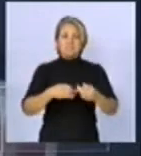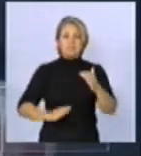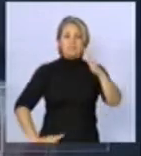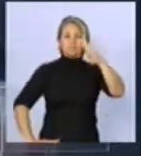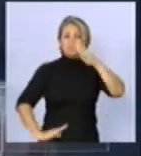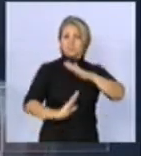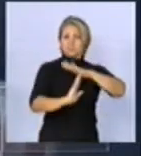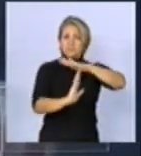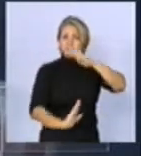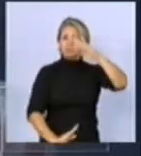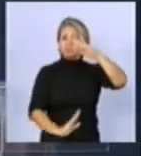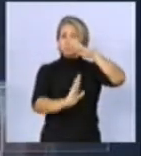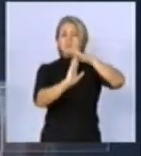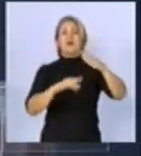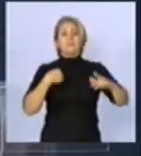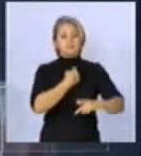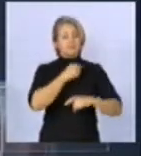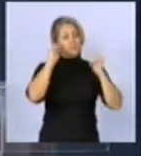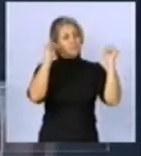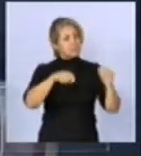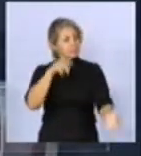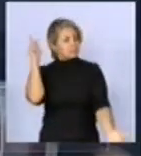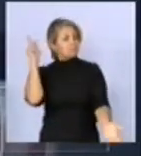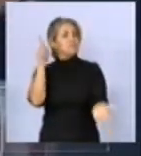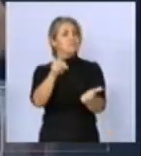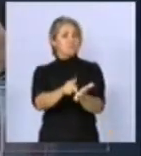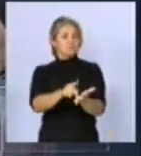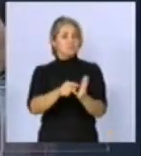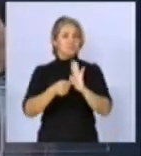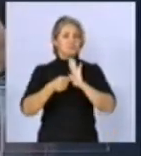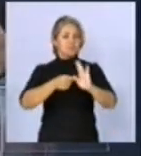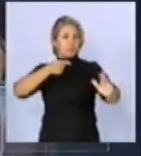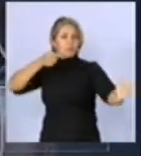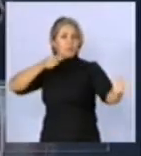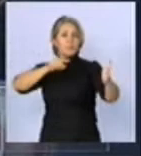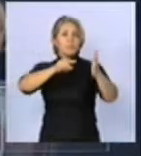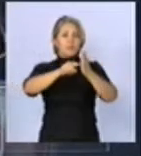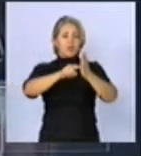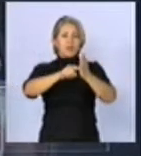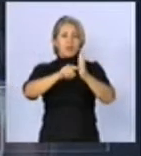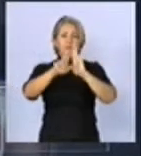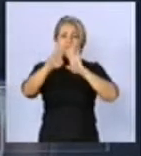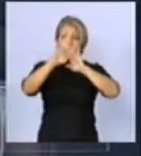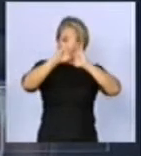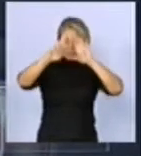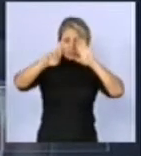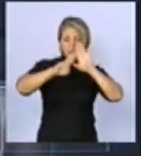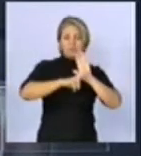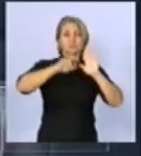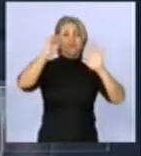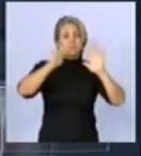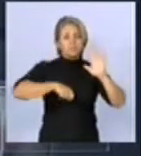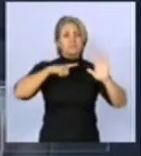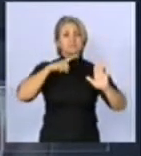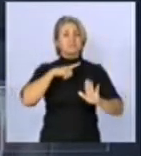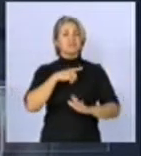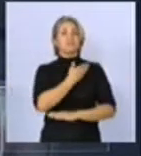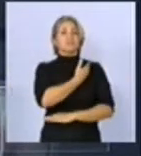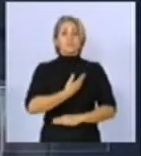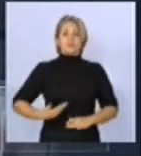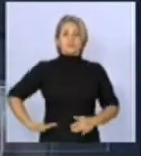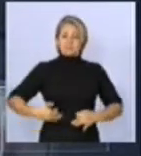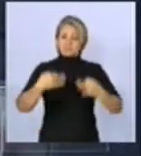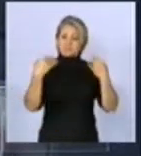que dá um teto para que se possa finalmente trazer um marco regulatório para que se possa com a governança